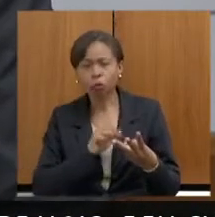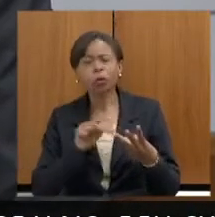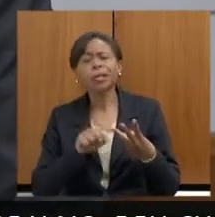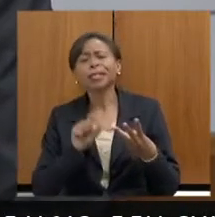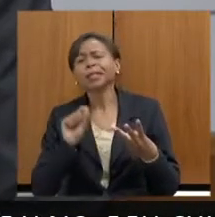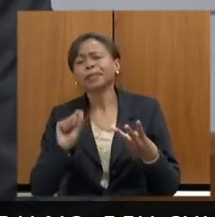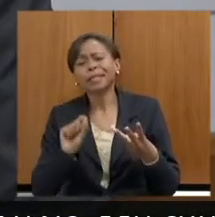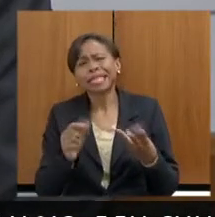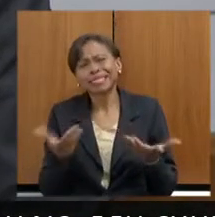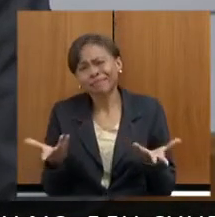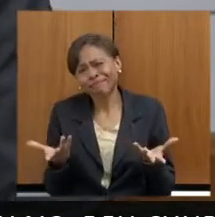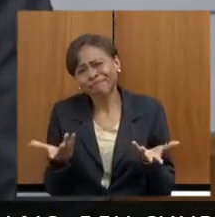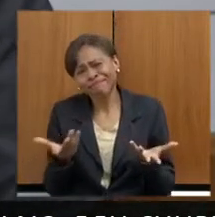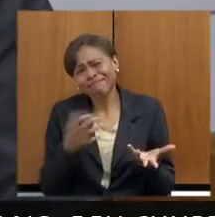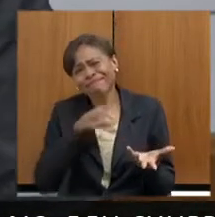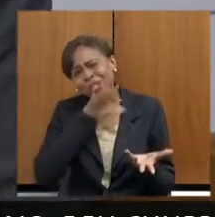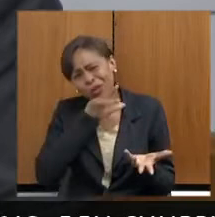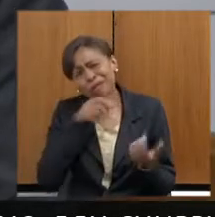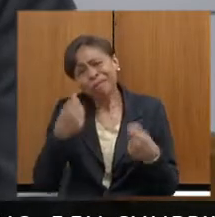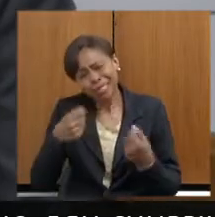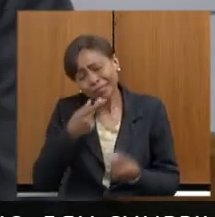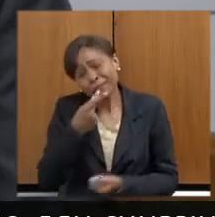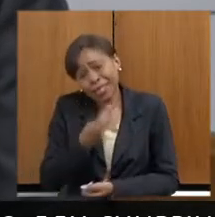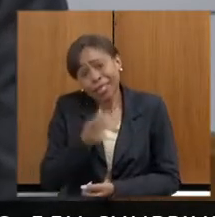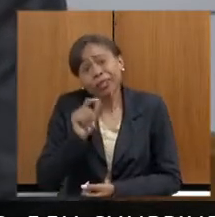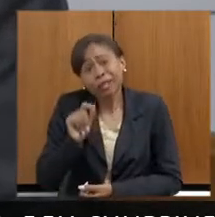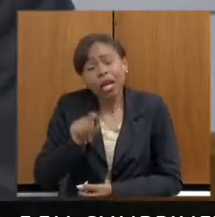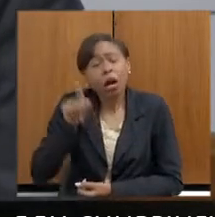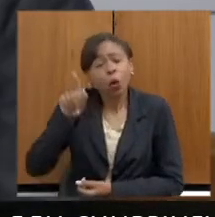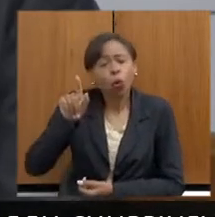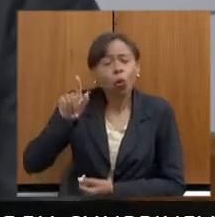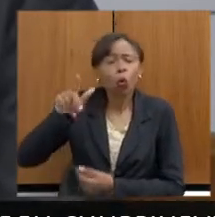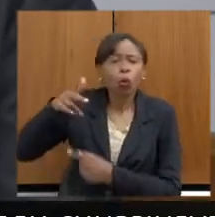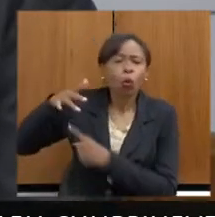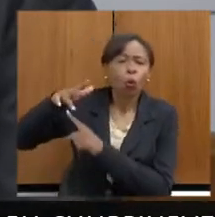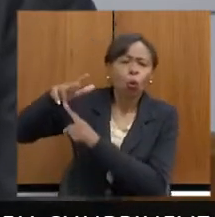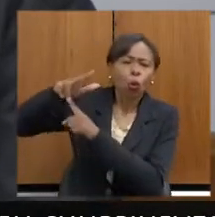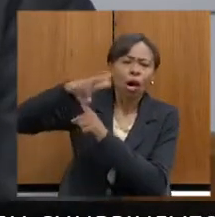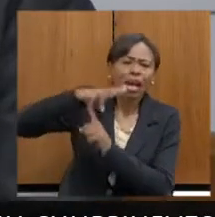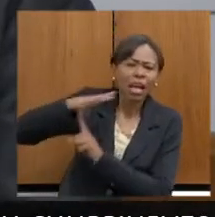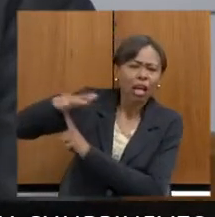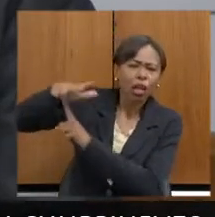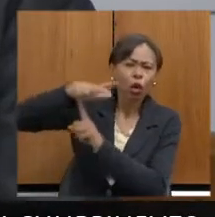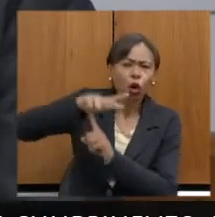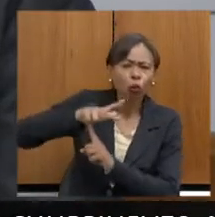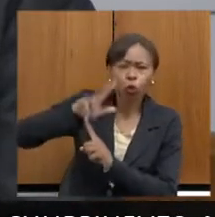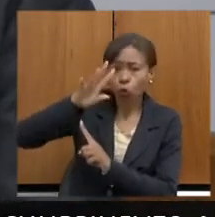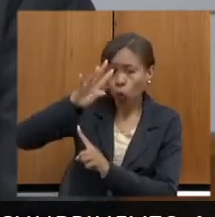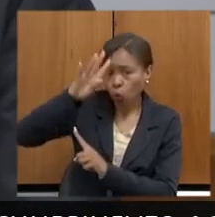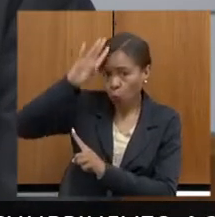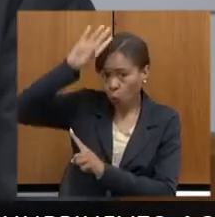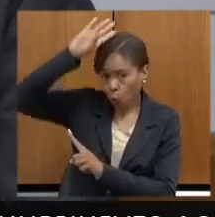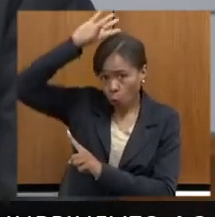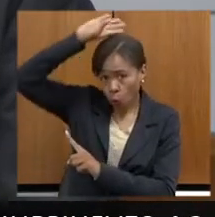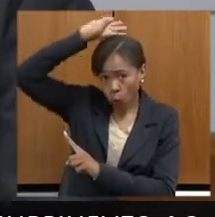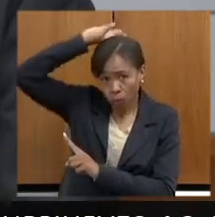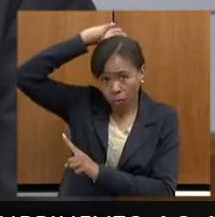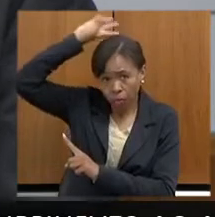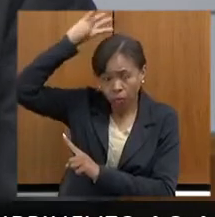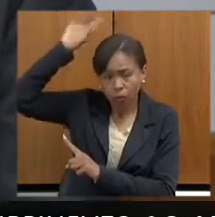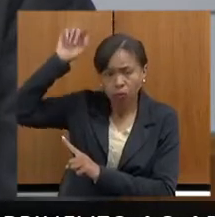situação meio chato mas eu preciso falar que a gente viu que o helicóptero dos Bombeiros foi utilizado para